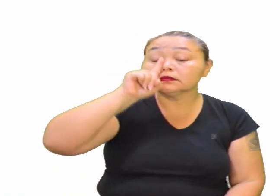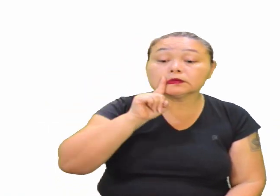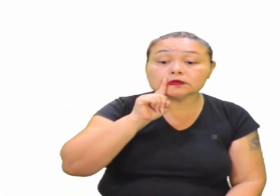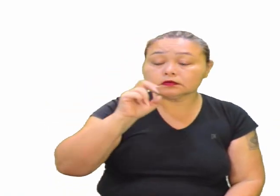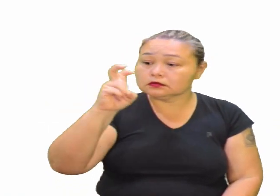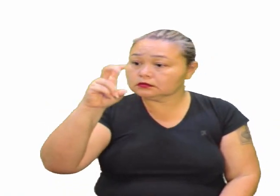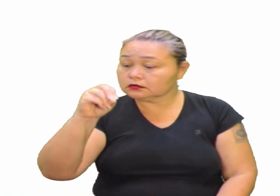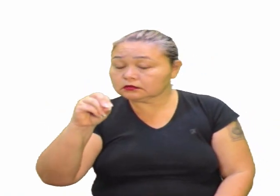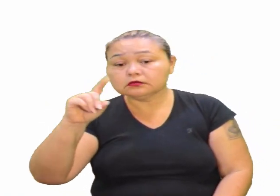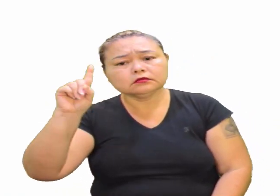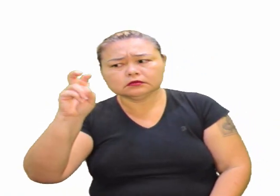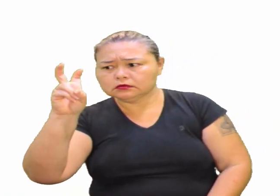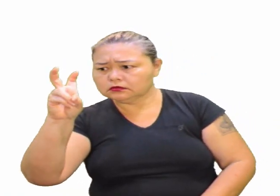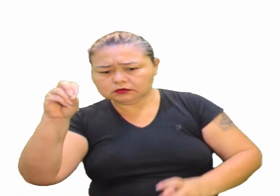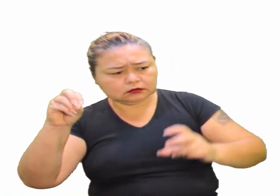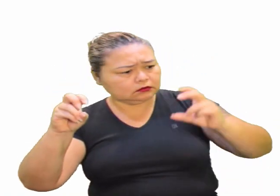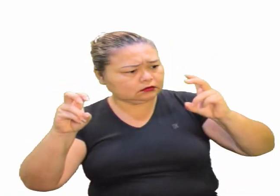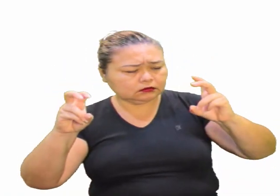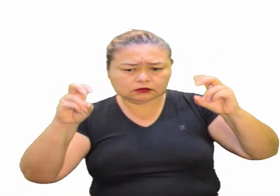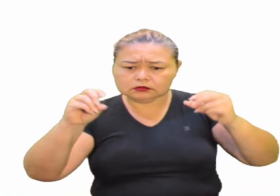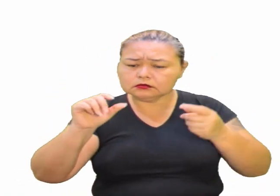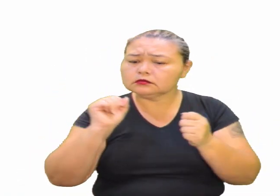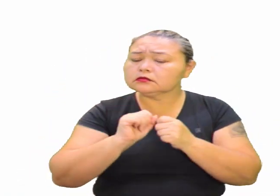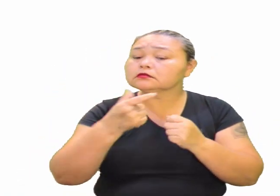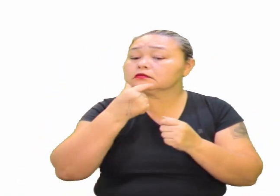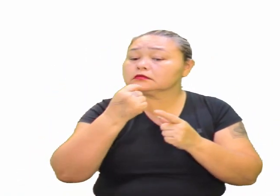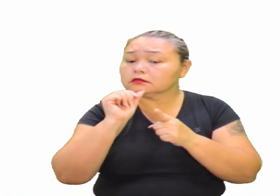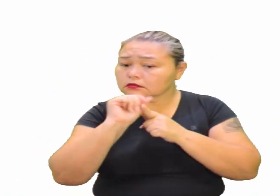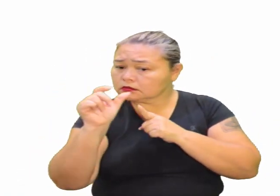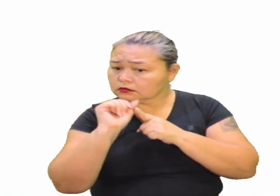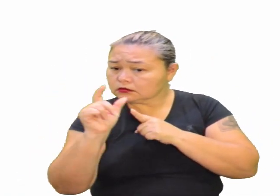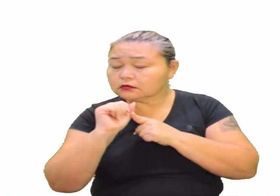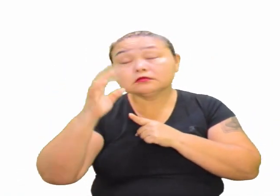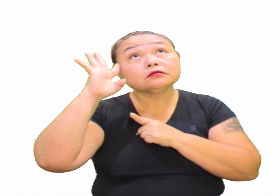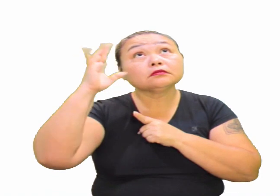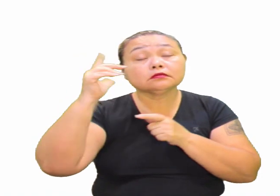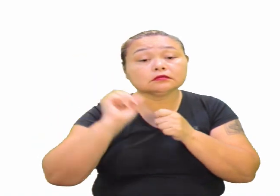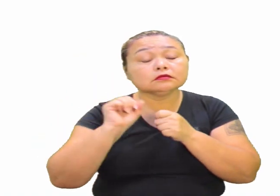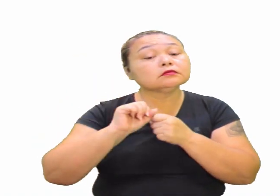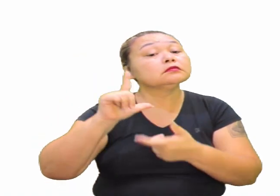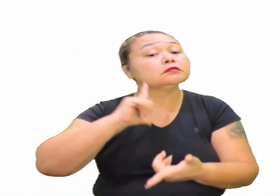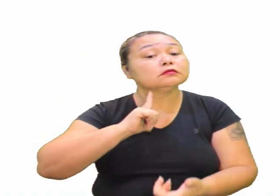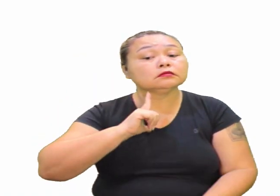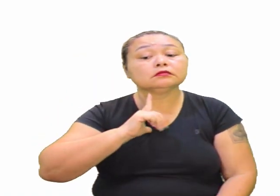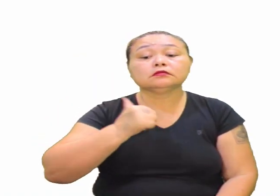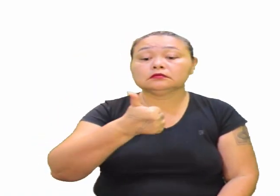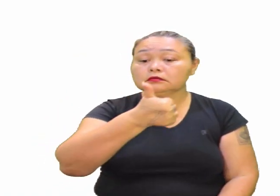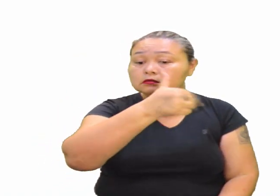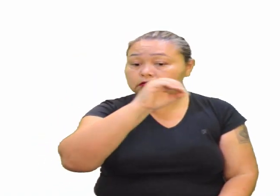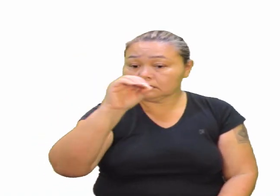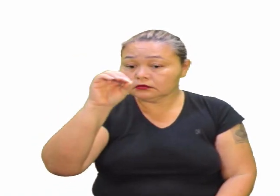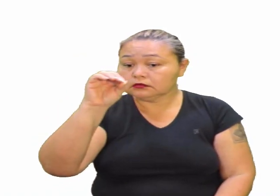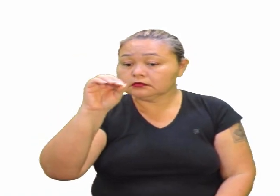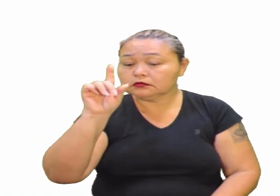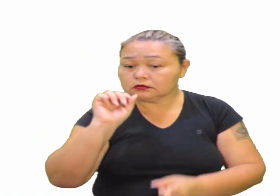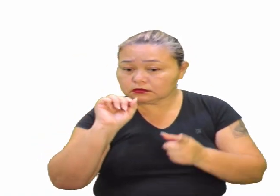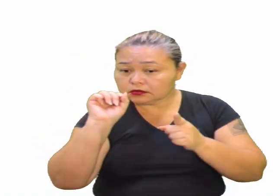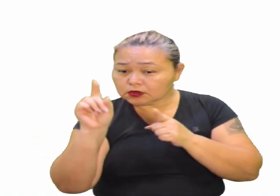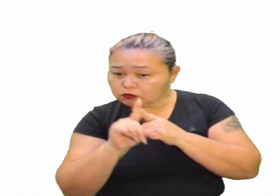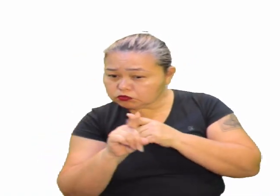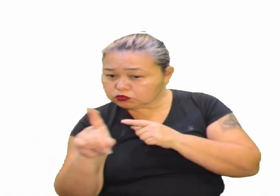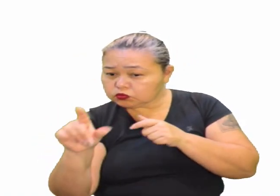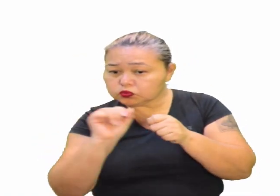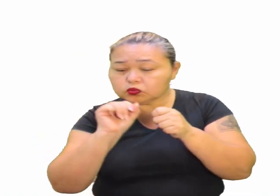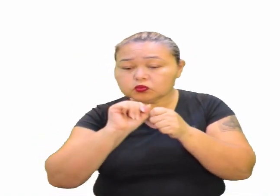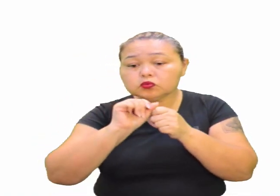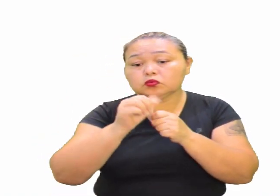assim, professor? Se o homem ejacular, vamos imaginar que tenha 100 espermatozoides. 50